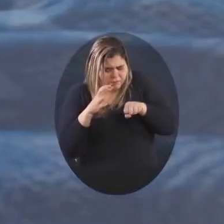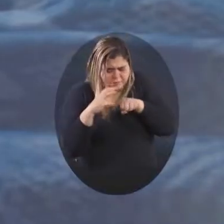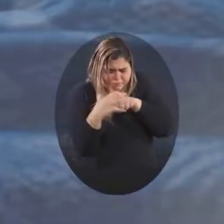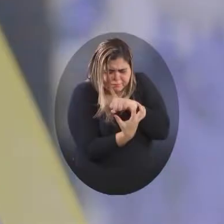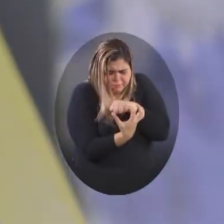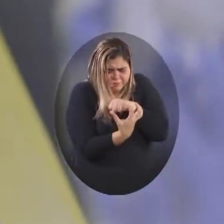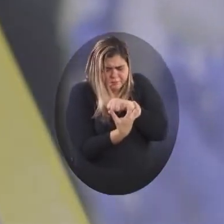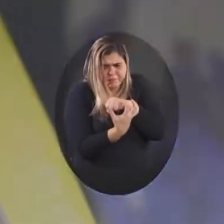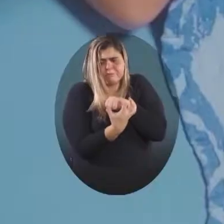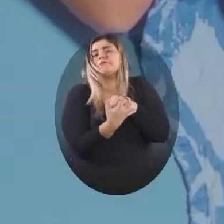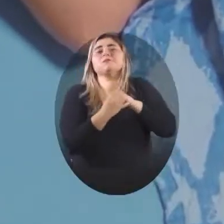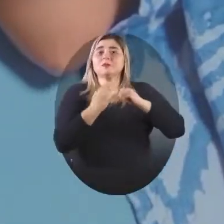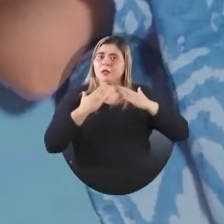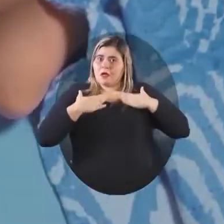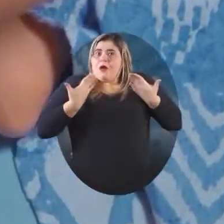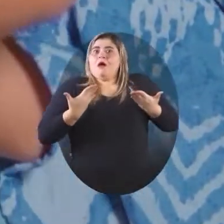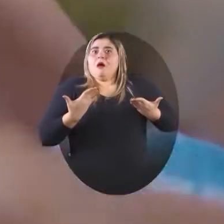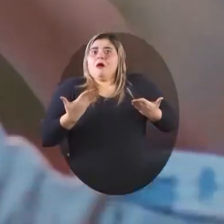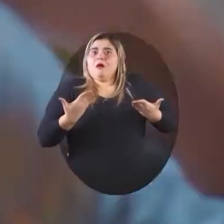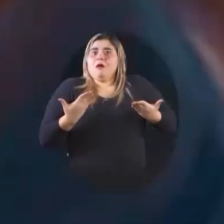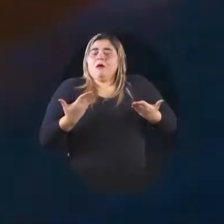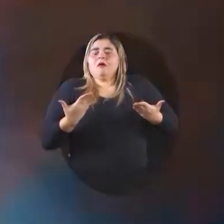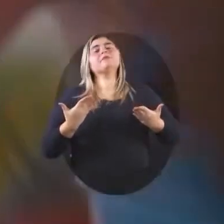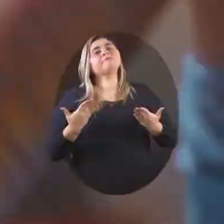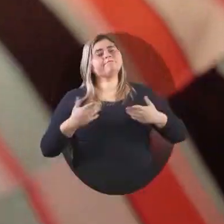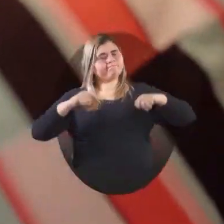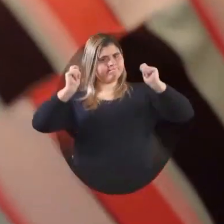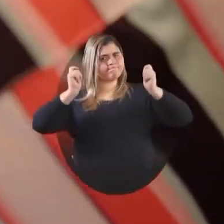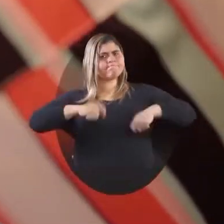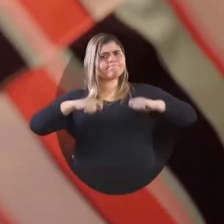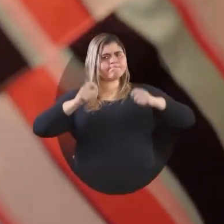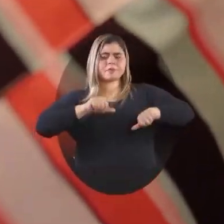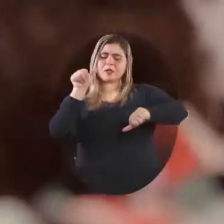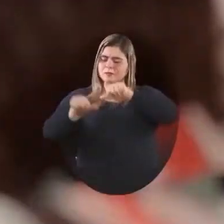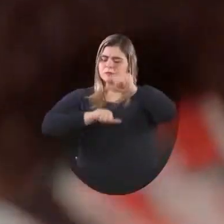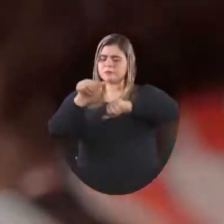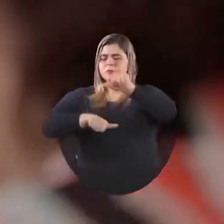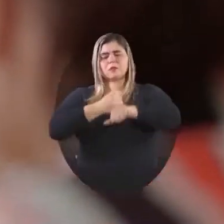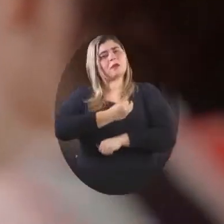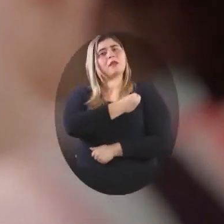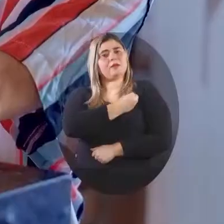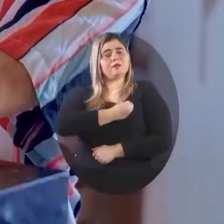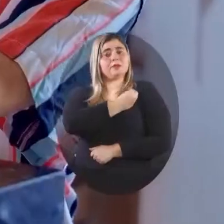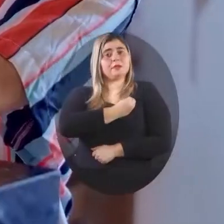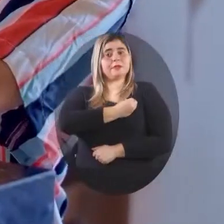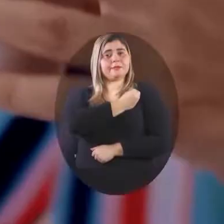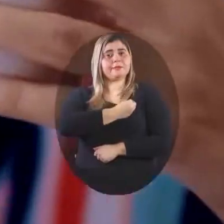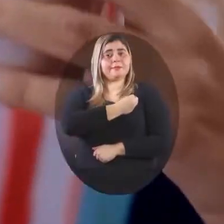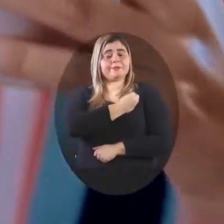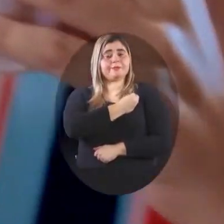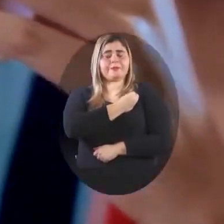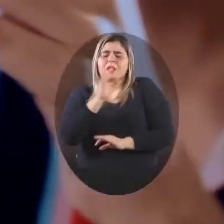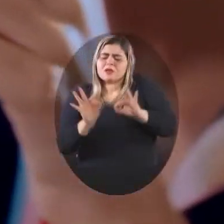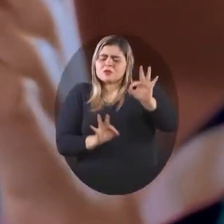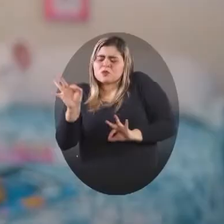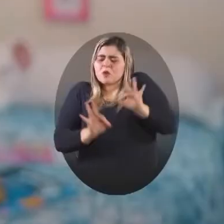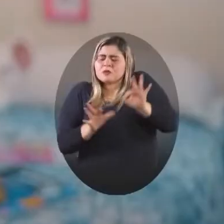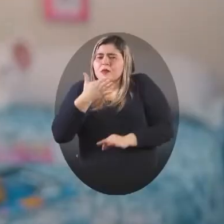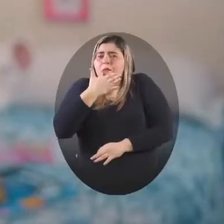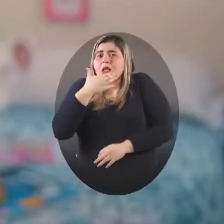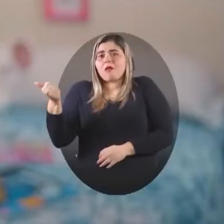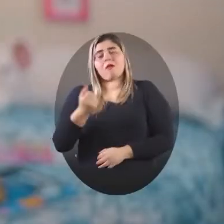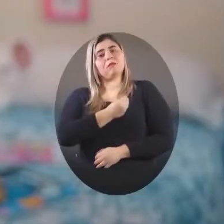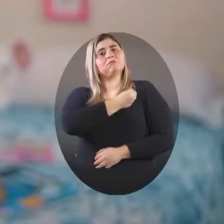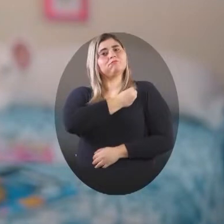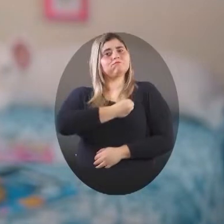A pandemia da Covid-19 pegou todos de surpresa e obrigou a gente a mudar muitas rotinas. Para se adaptar a essa